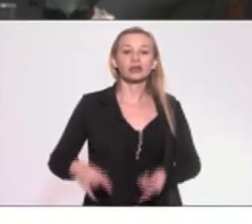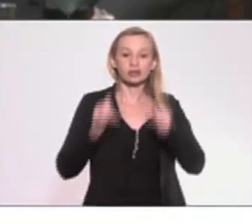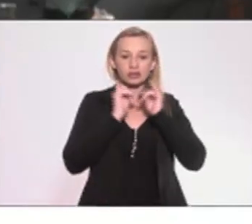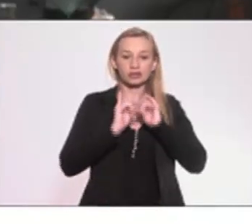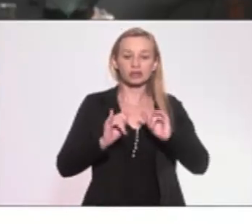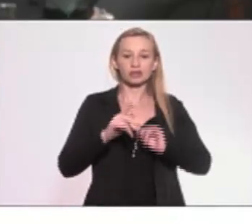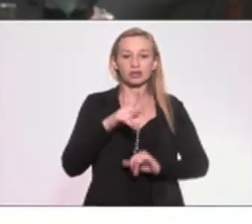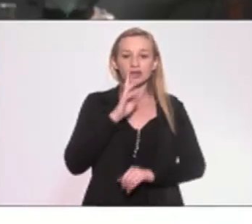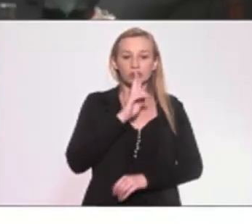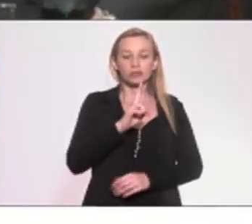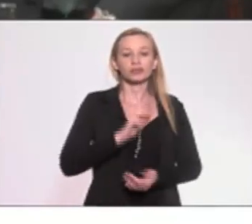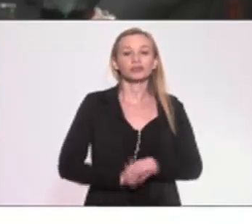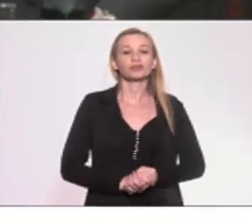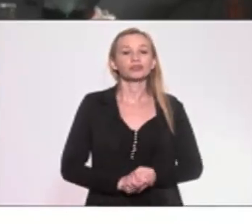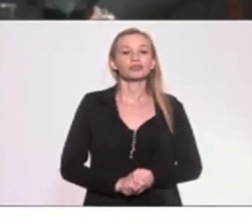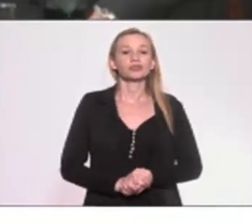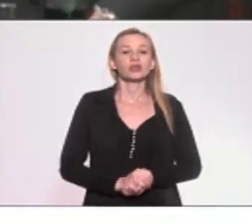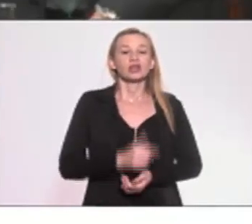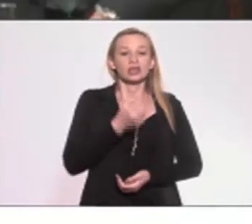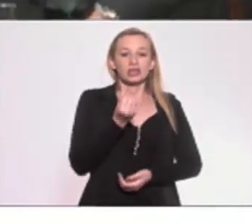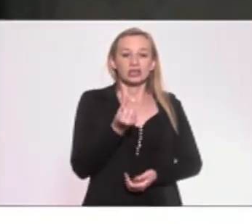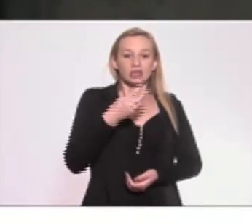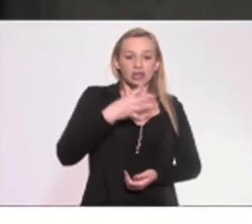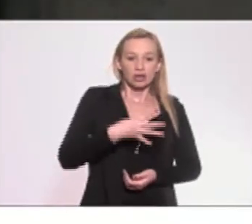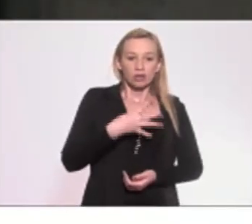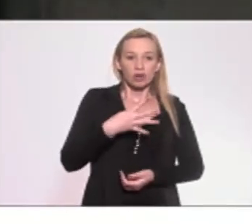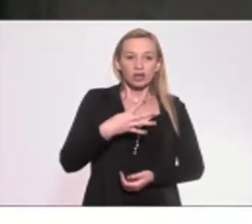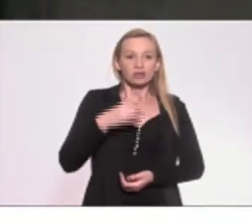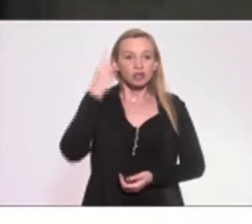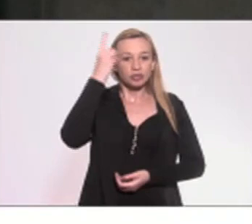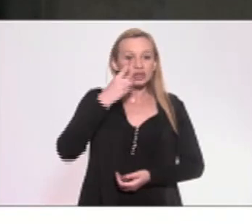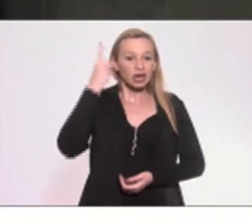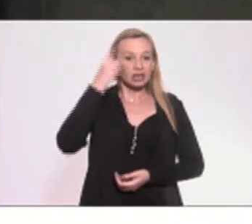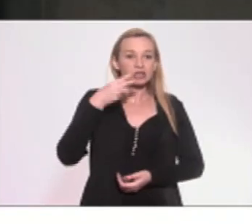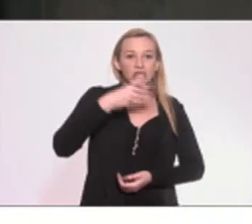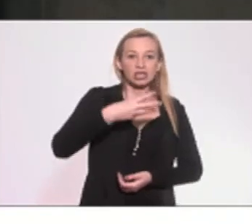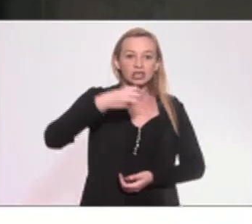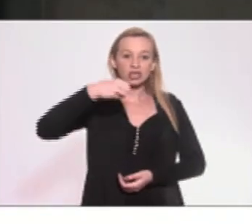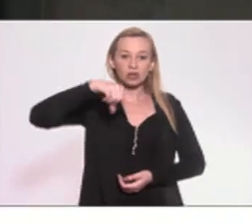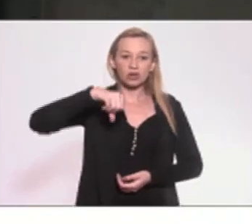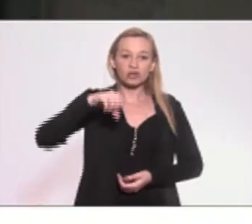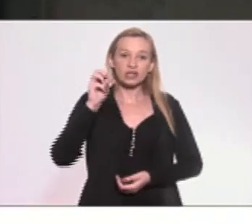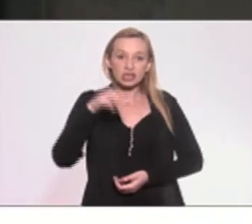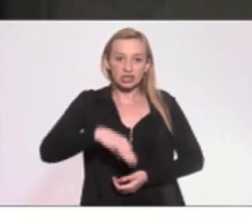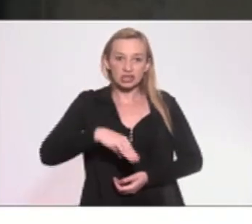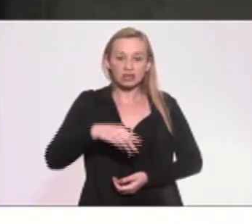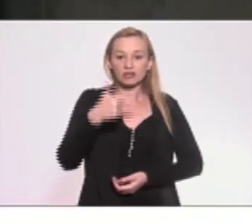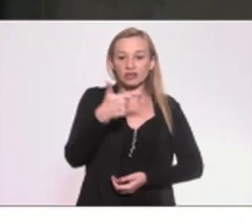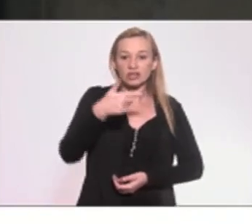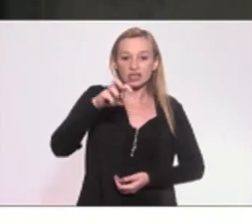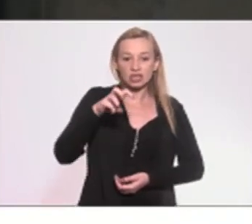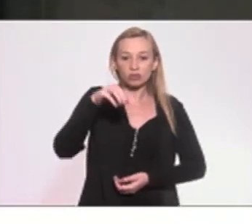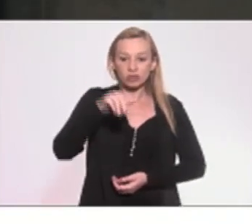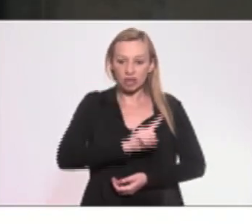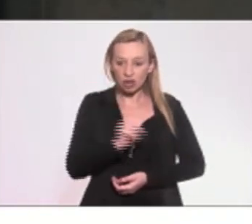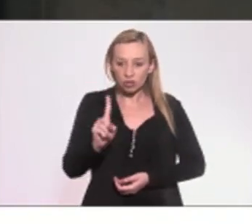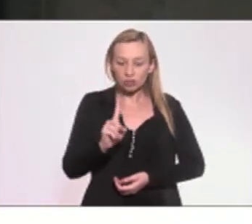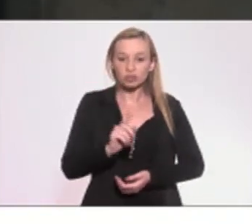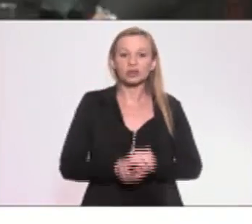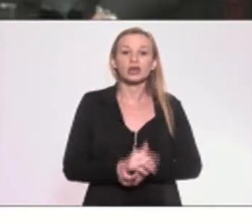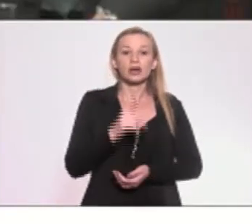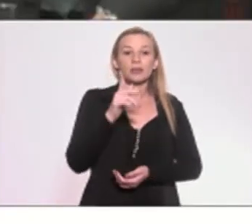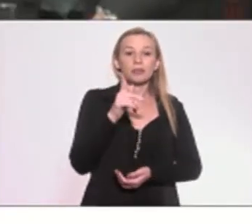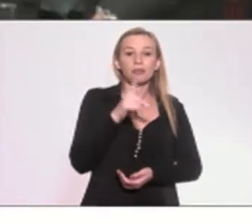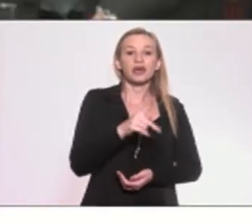proclama o resultado. Votaram 64 senhores parlamentares, 39 sim, 25 nãos. O